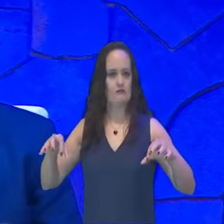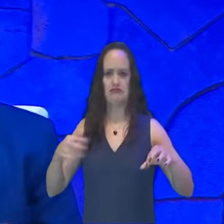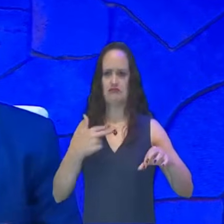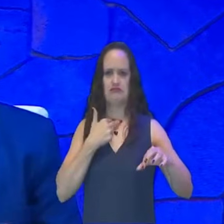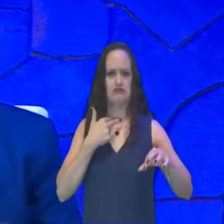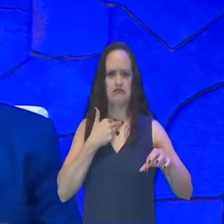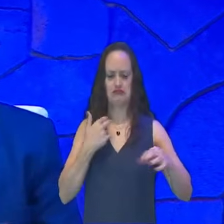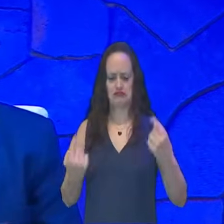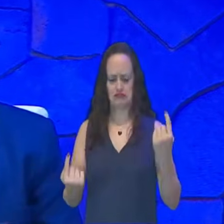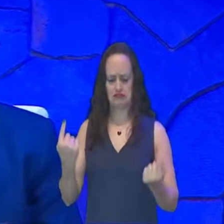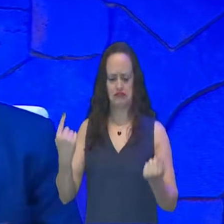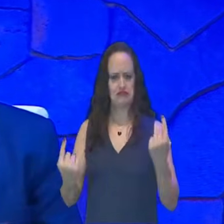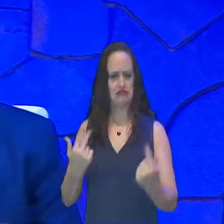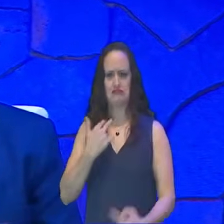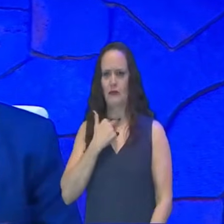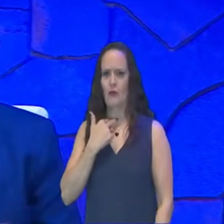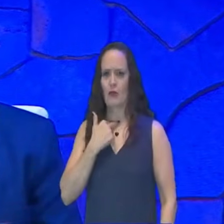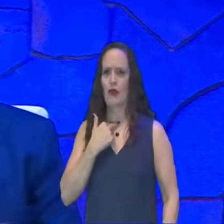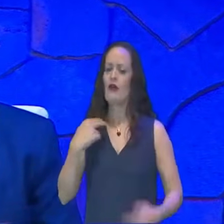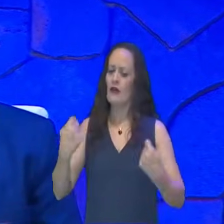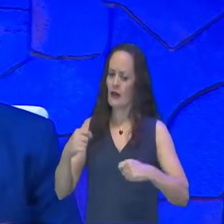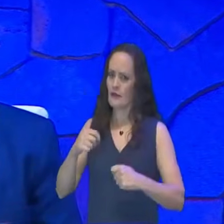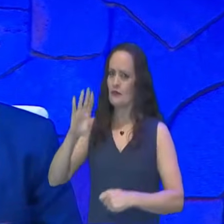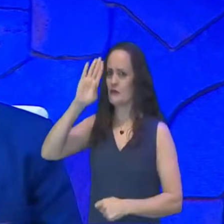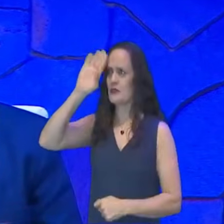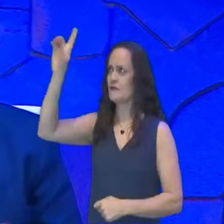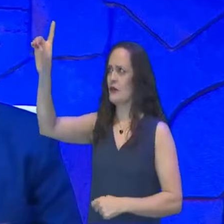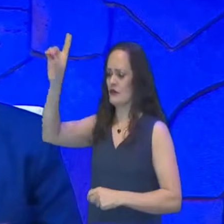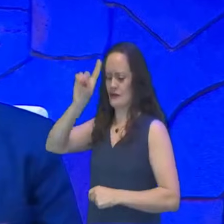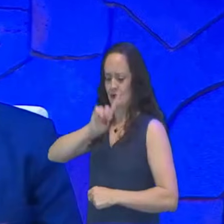olhares e lealdades pertencem inteiramente a Cristo Jesus,